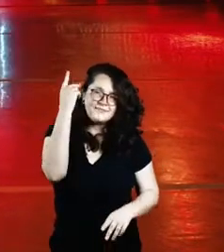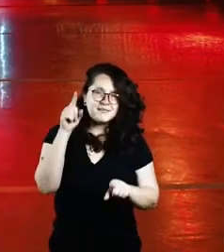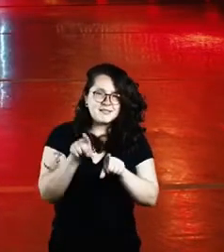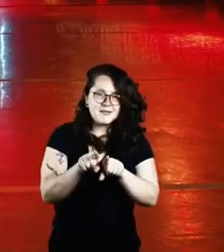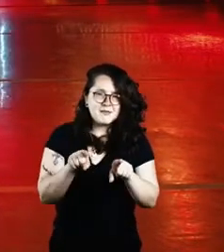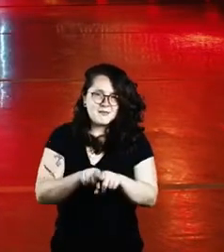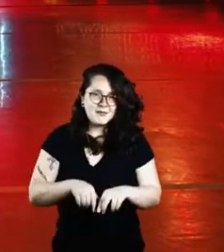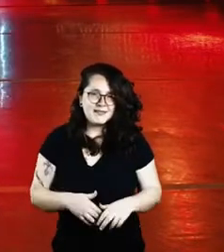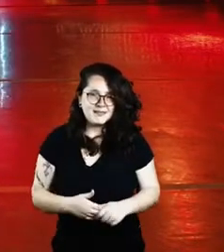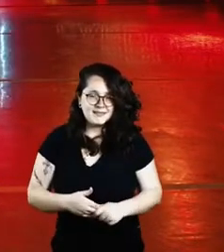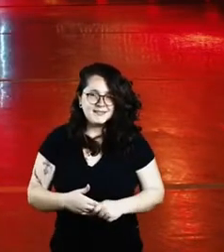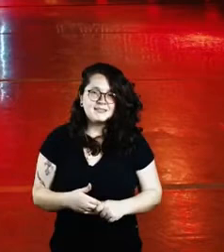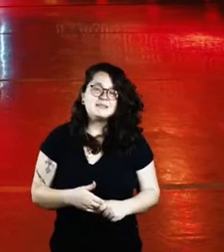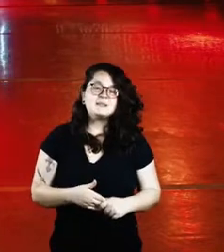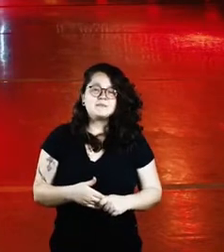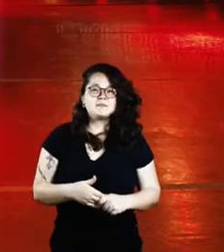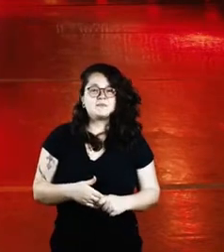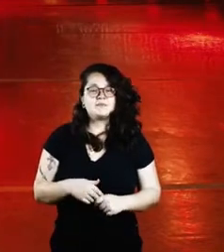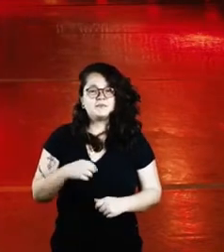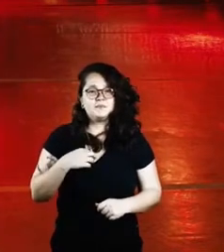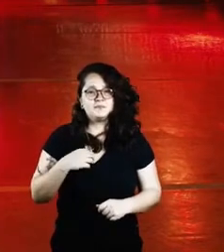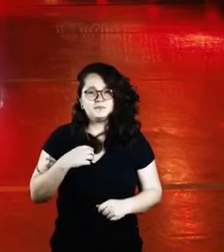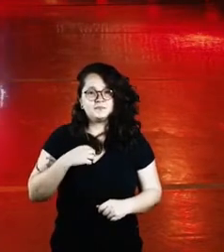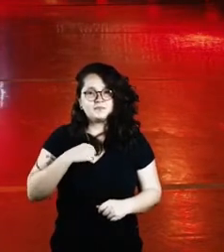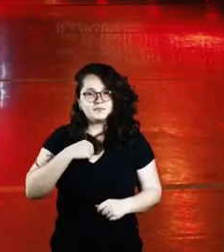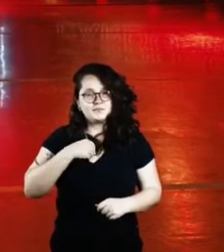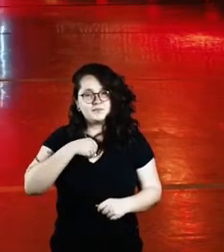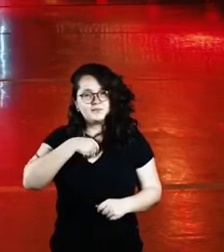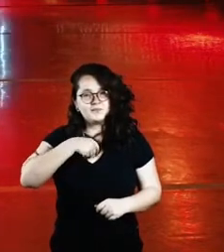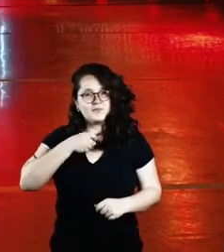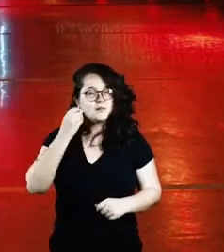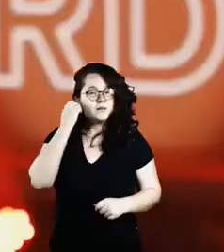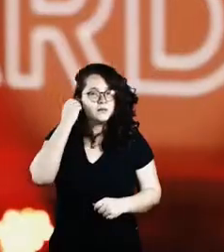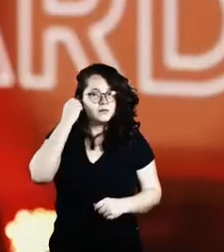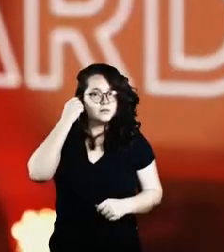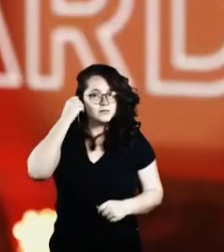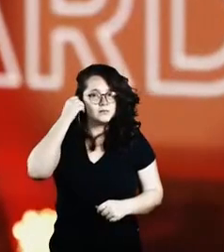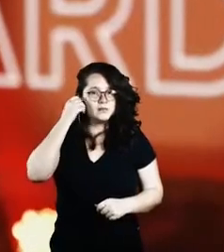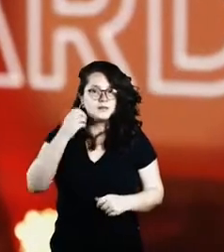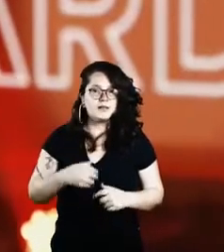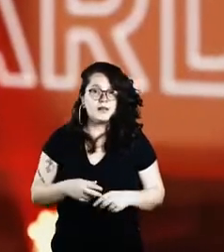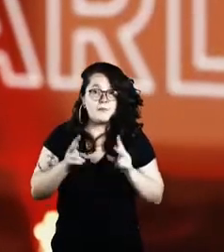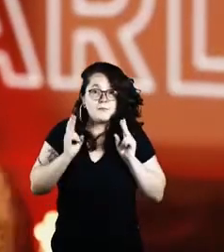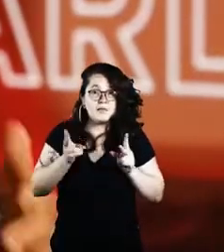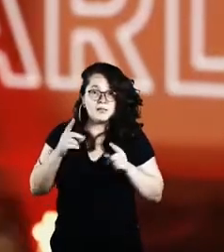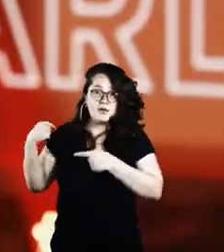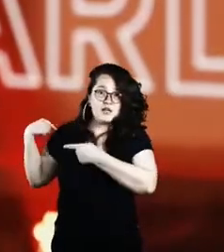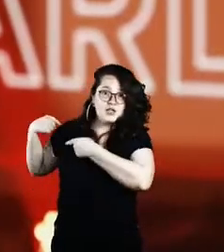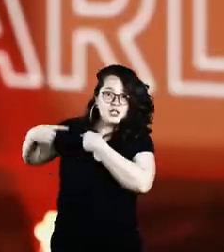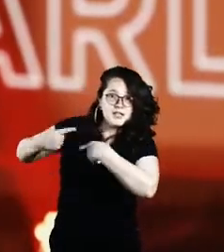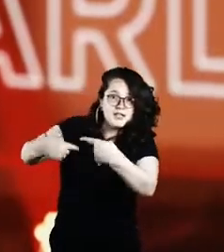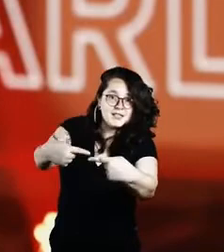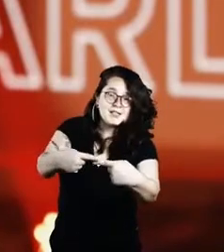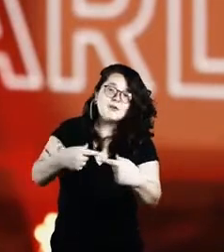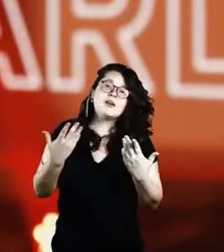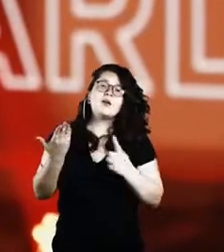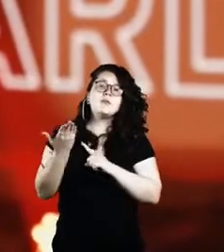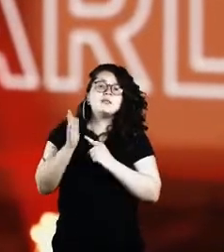é da minha mesma geração, também não estaria. Então, eu quero apresentar para vocês